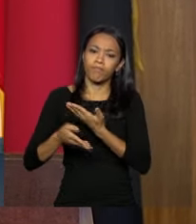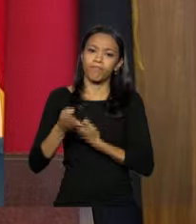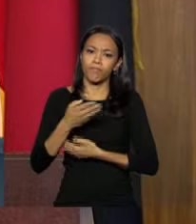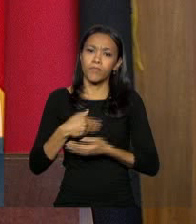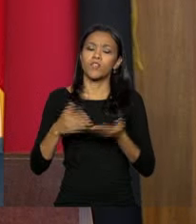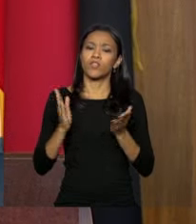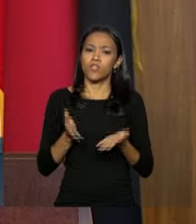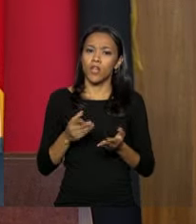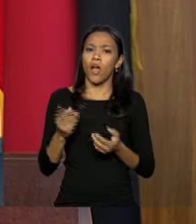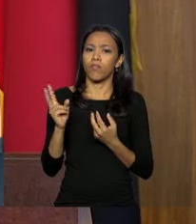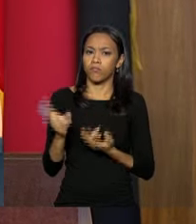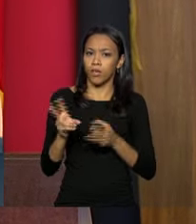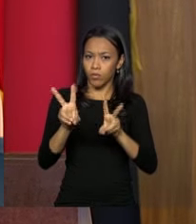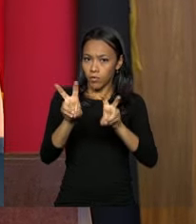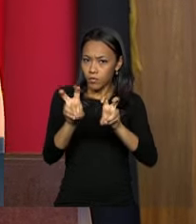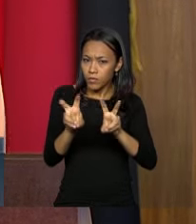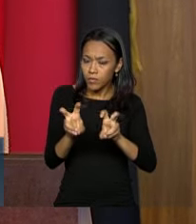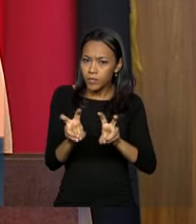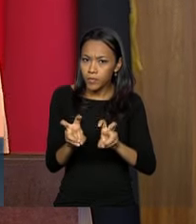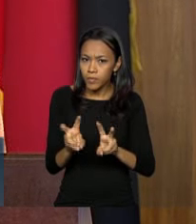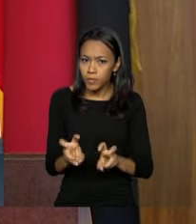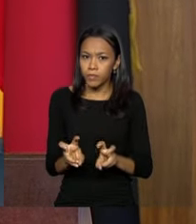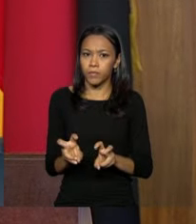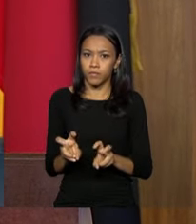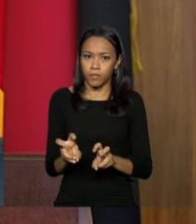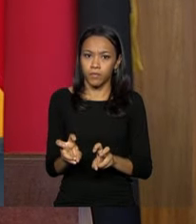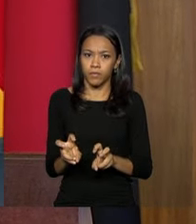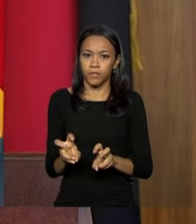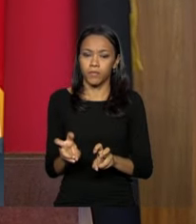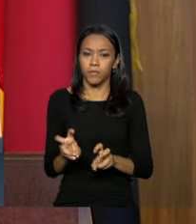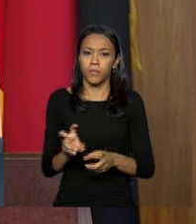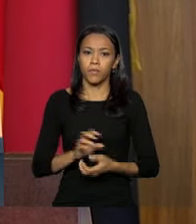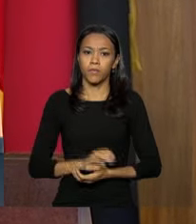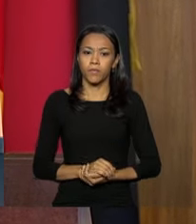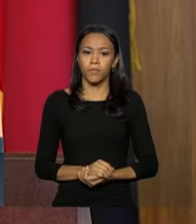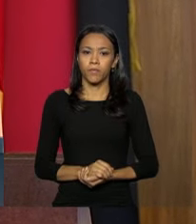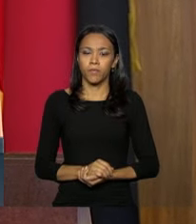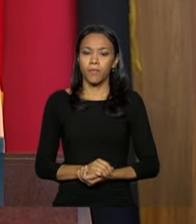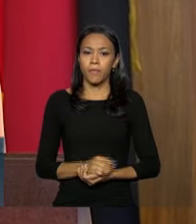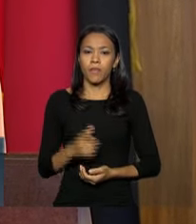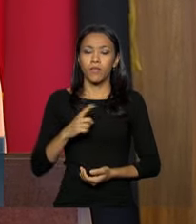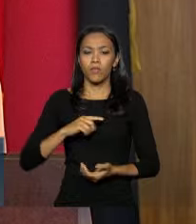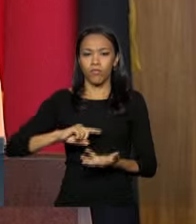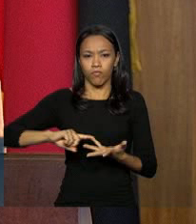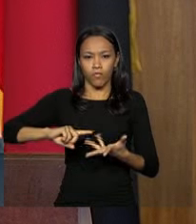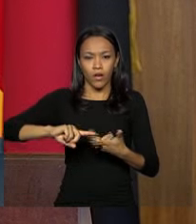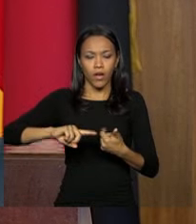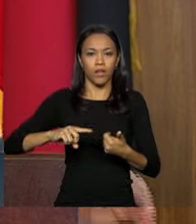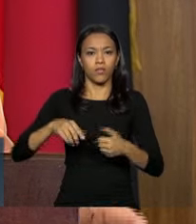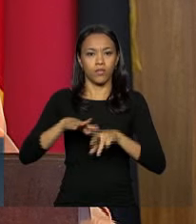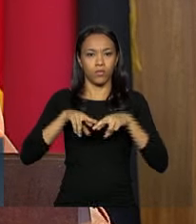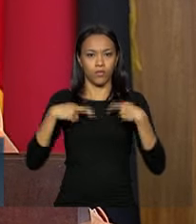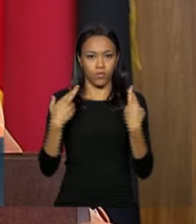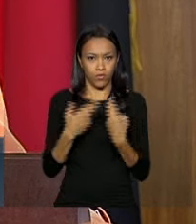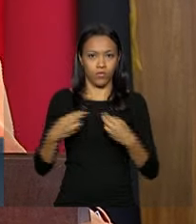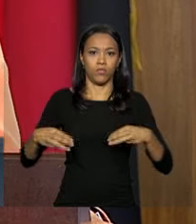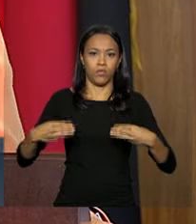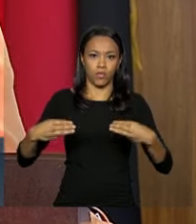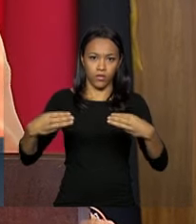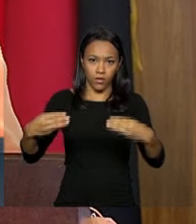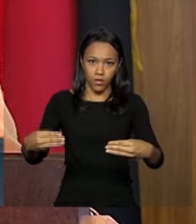têm alguma tradição. Existe um intercâmbio muito intenso entre os ministérios, também na área da